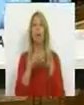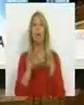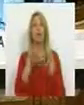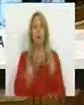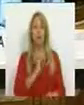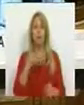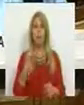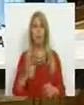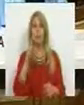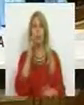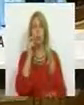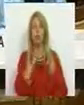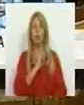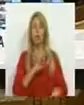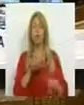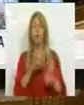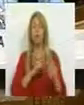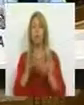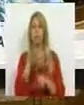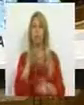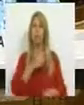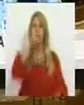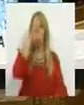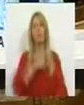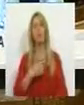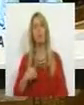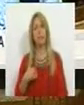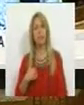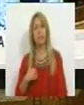Sr. Presidente, Srs. E Srs. Deputados, Sr. Ministro, Sr. Ministro da Saúde,